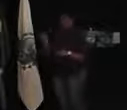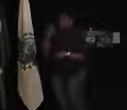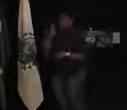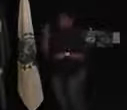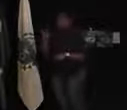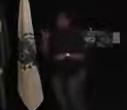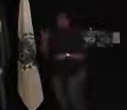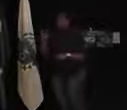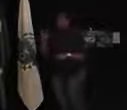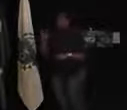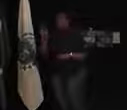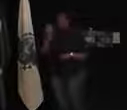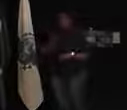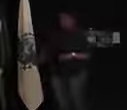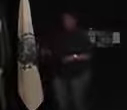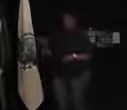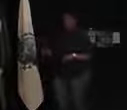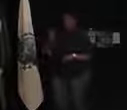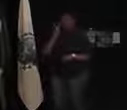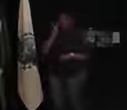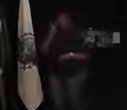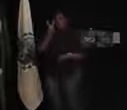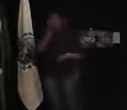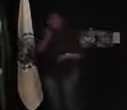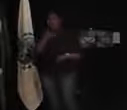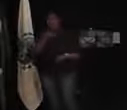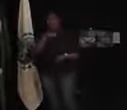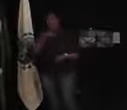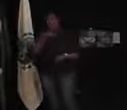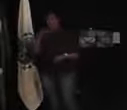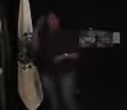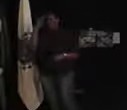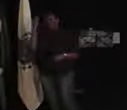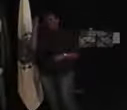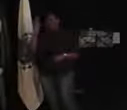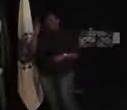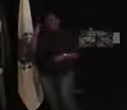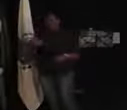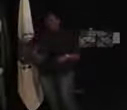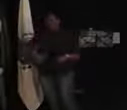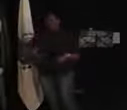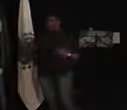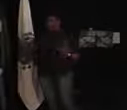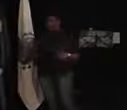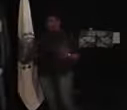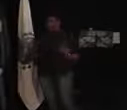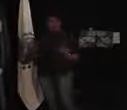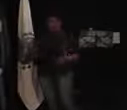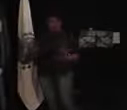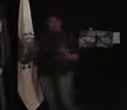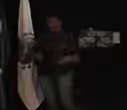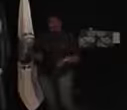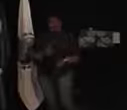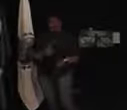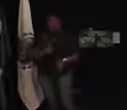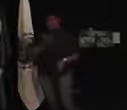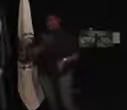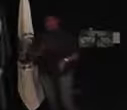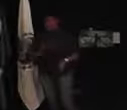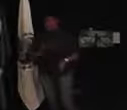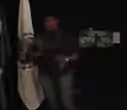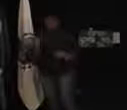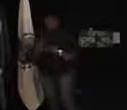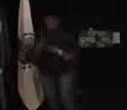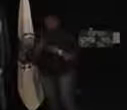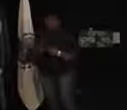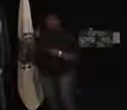aquilo, a criança TDA tem dor no estômago, se sente mal, porque